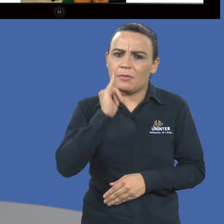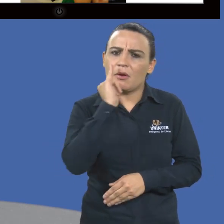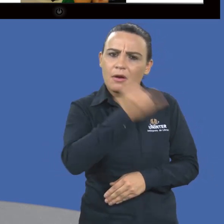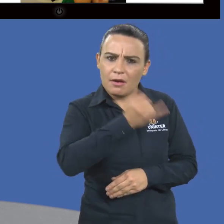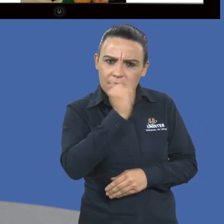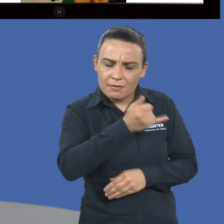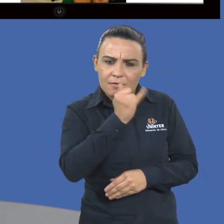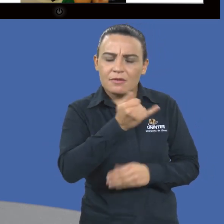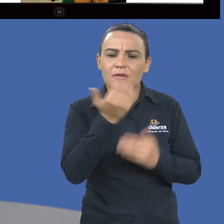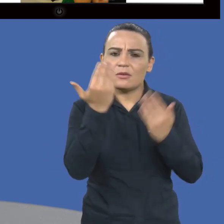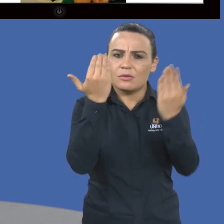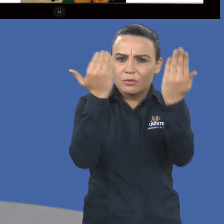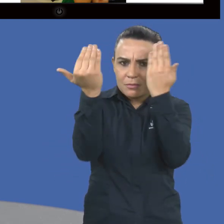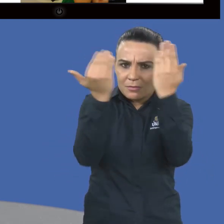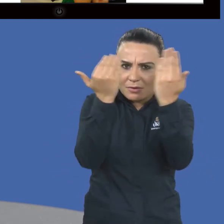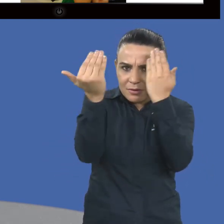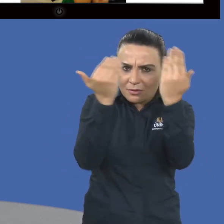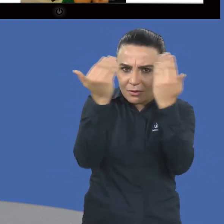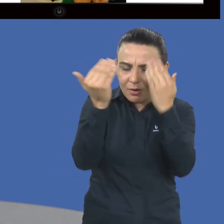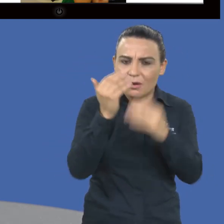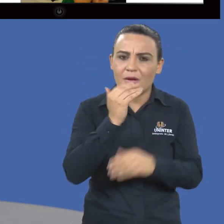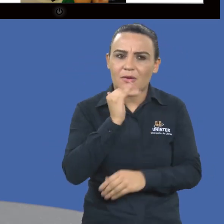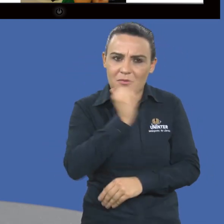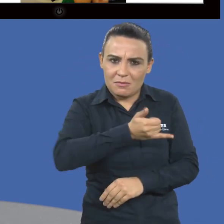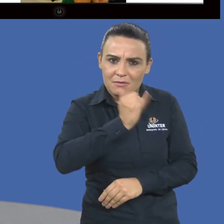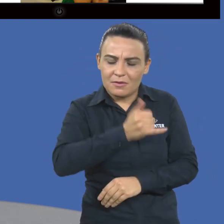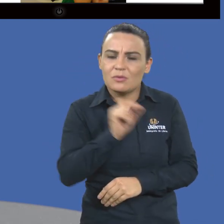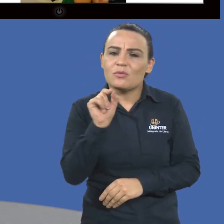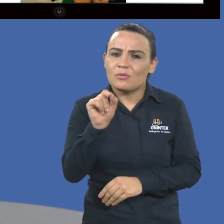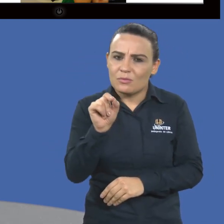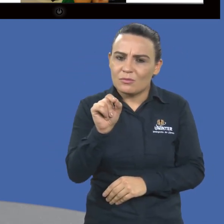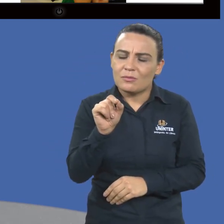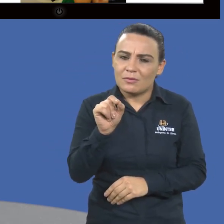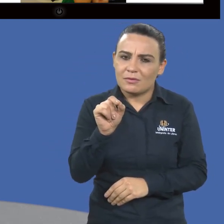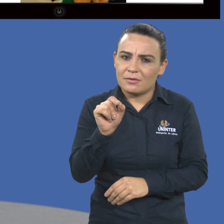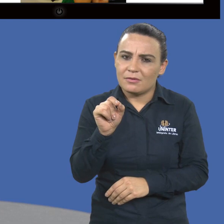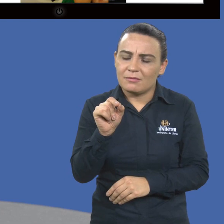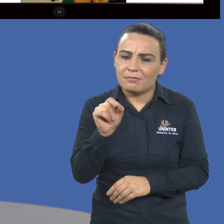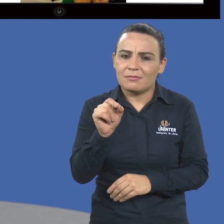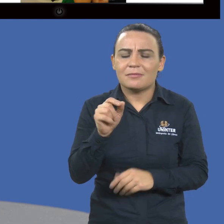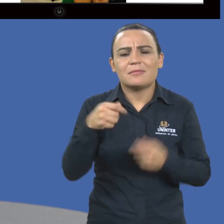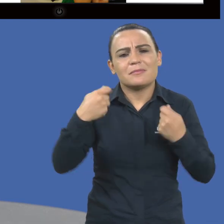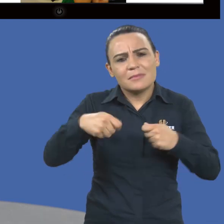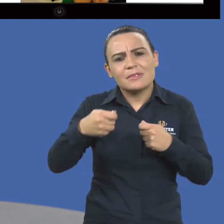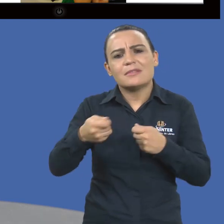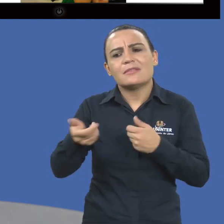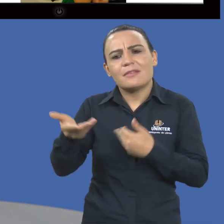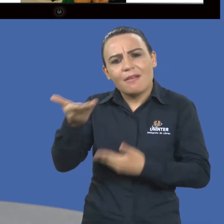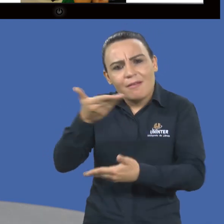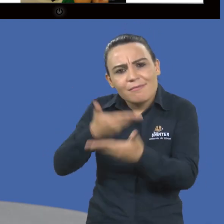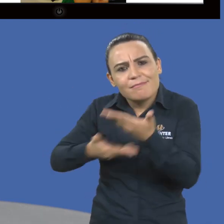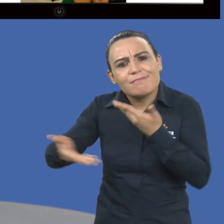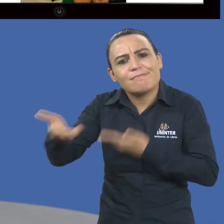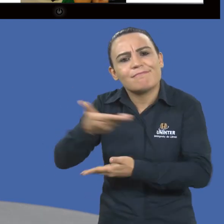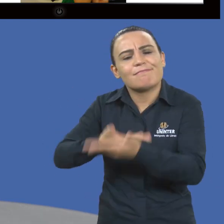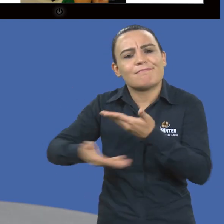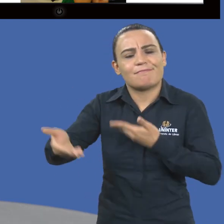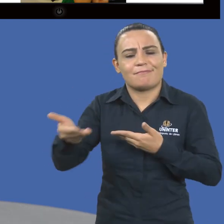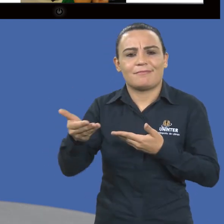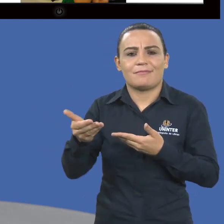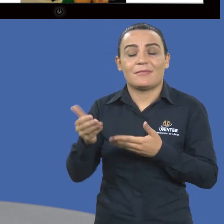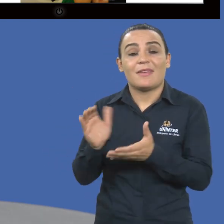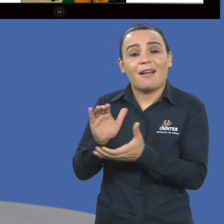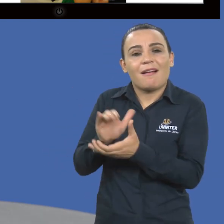sempre com os psicólogos que trabalham junto com a gente, no sentido de Essa